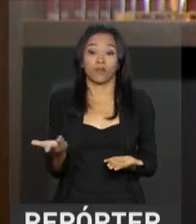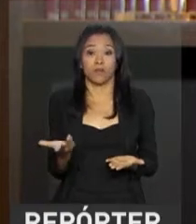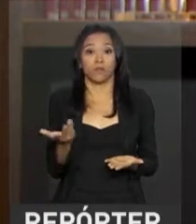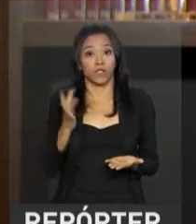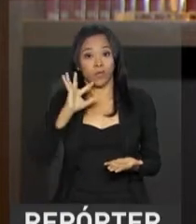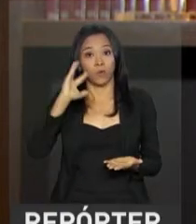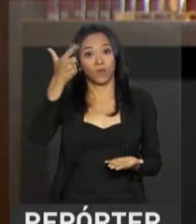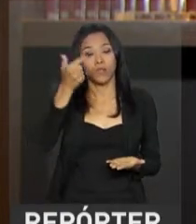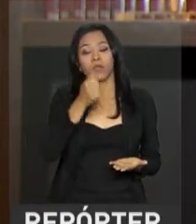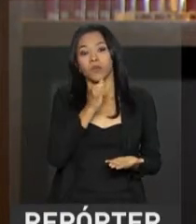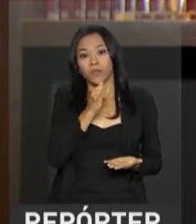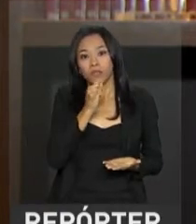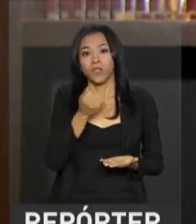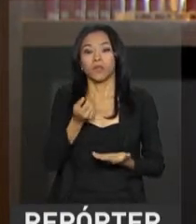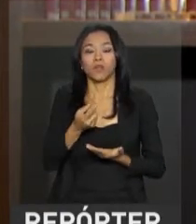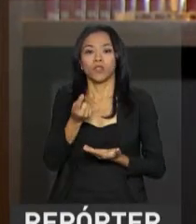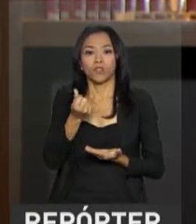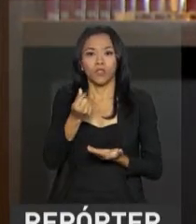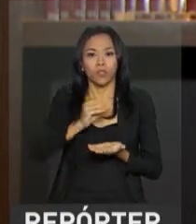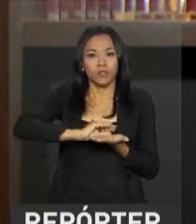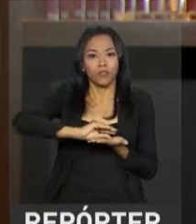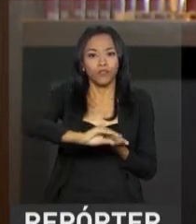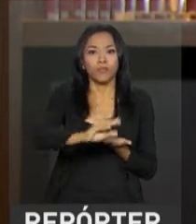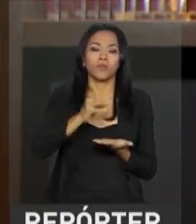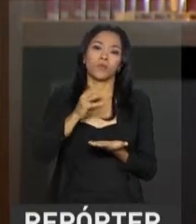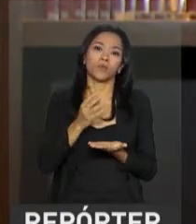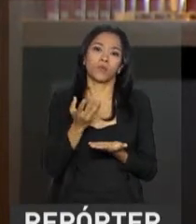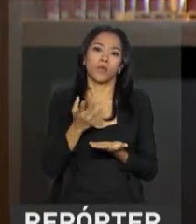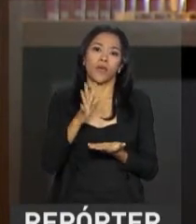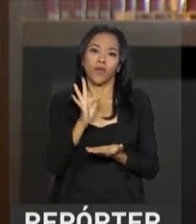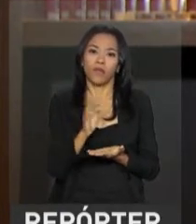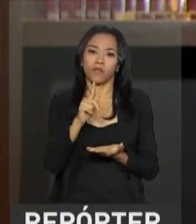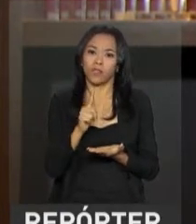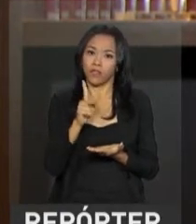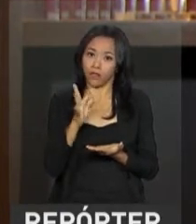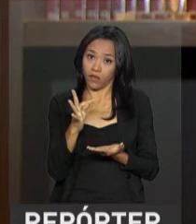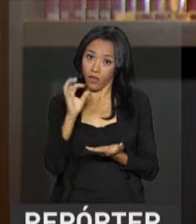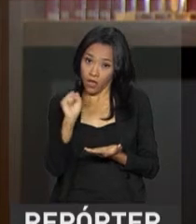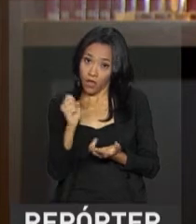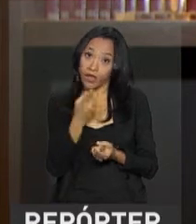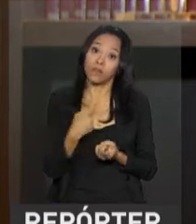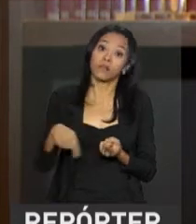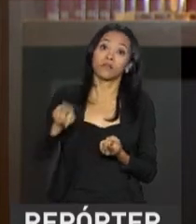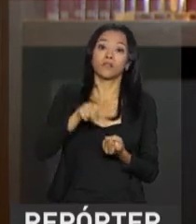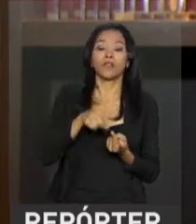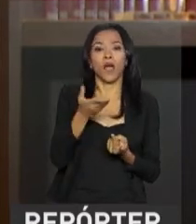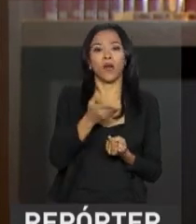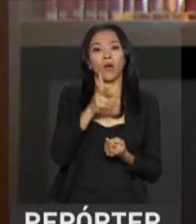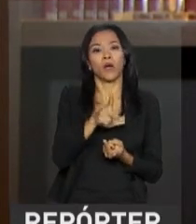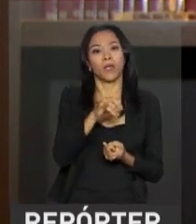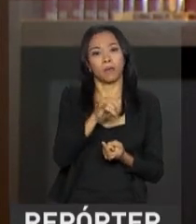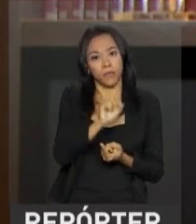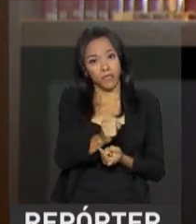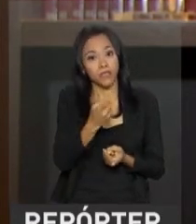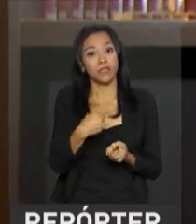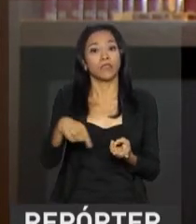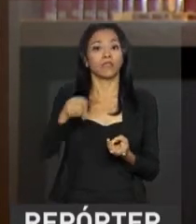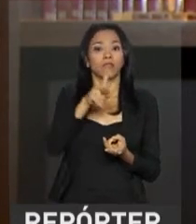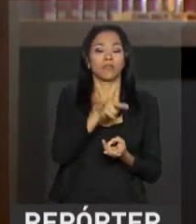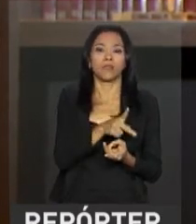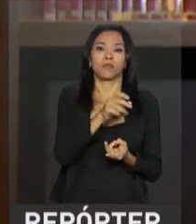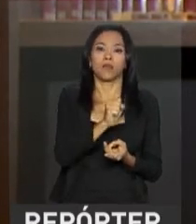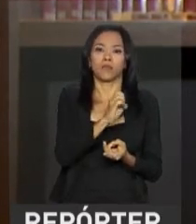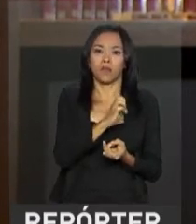por exemplo, a liberação das contas inativas do Fundo de Garantia, agora do PIS e Fim Social. Tudo isso